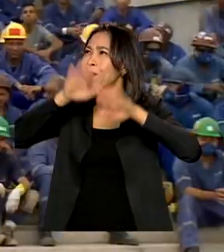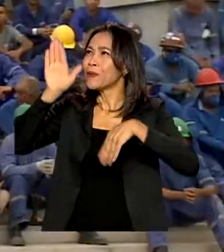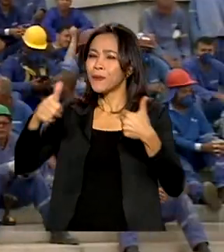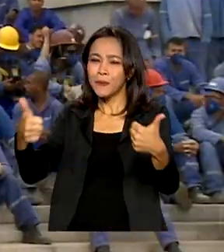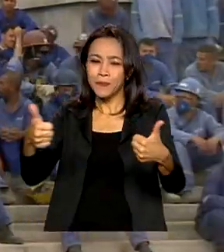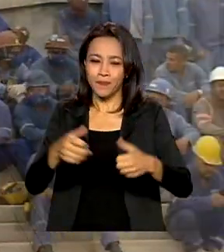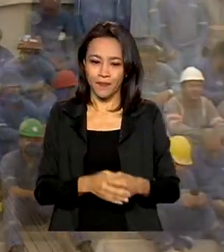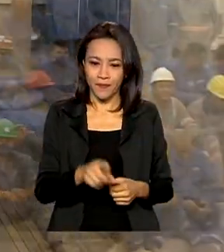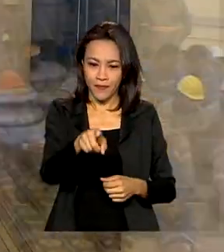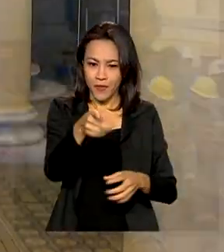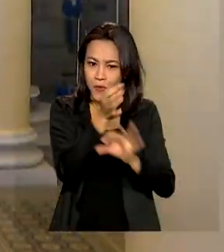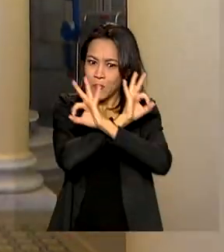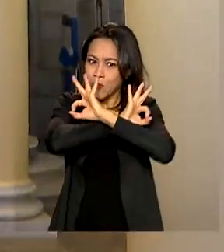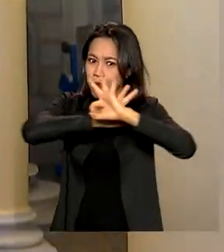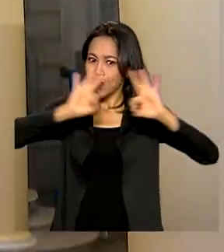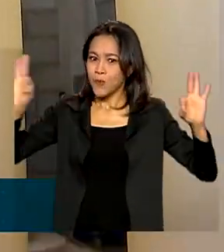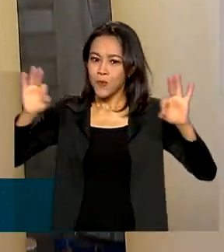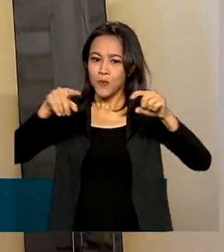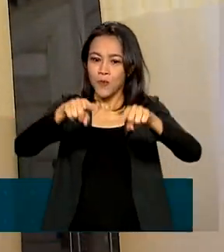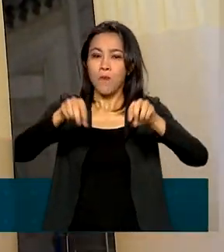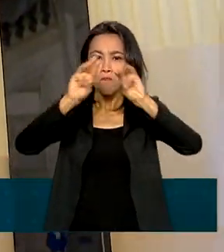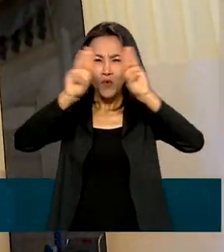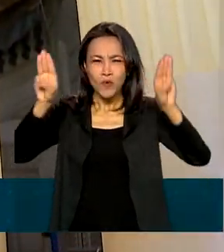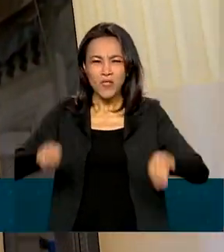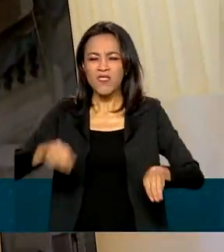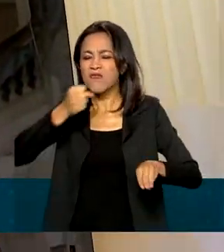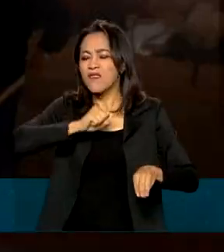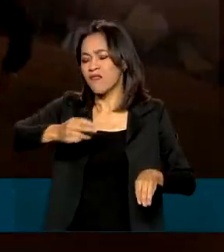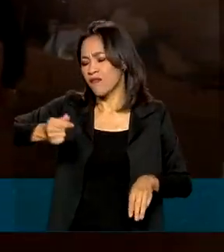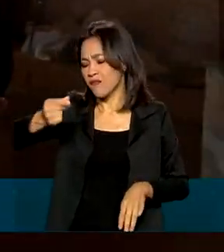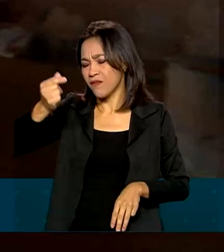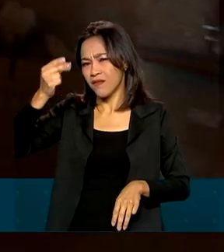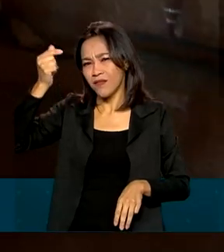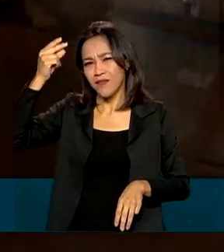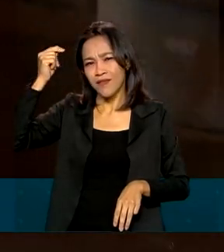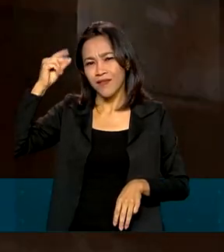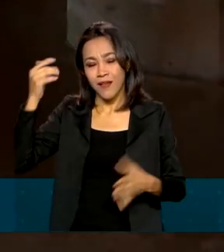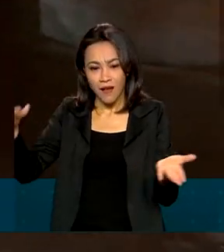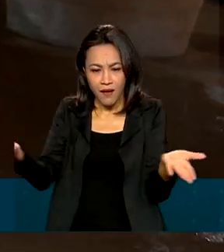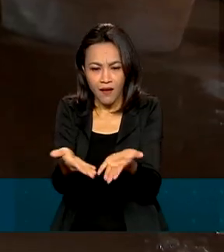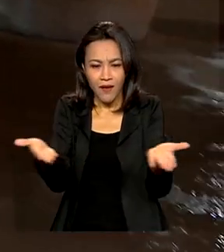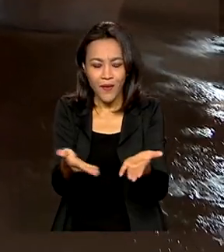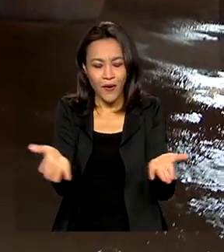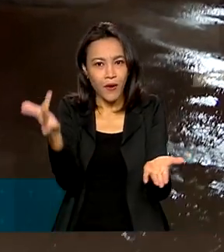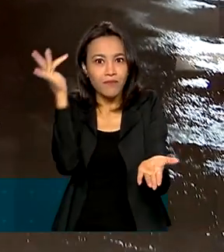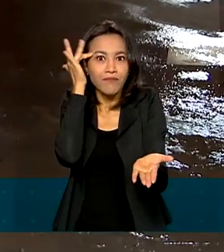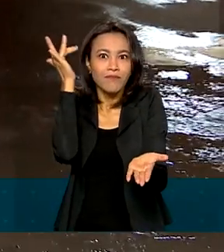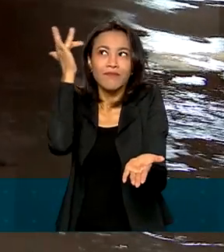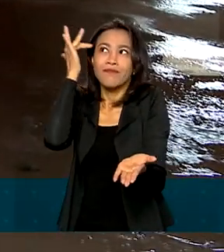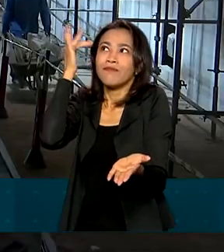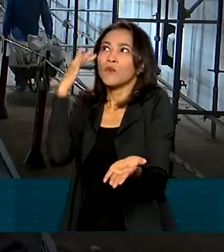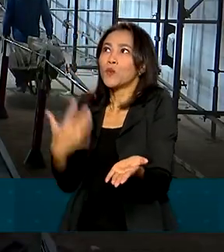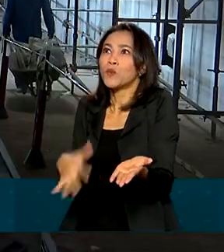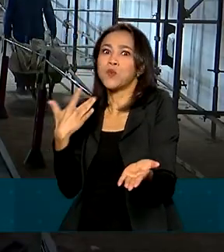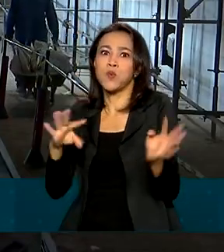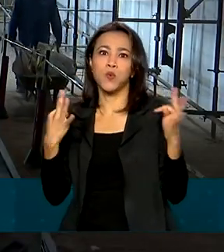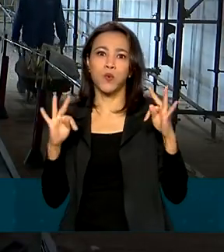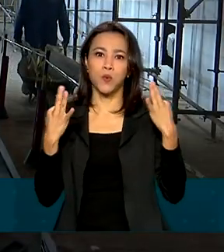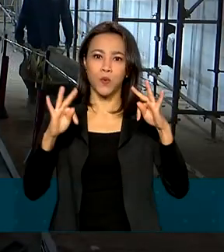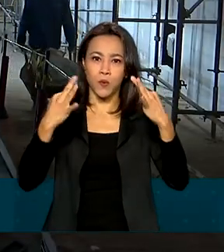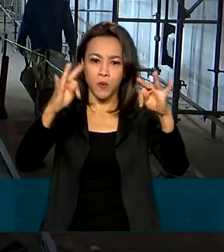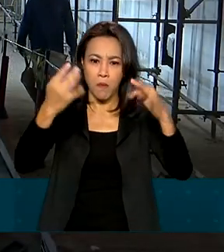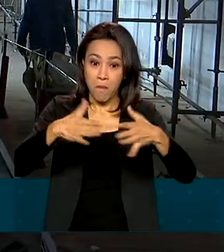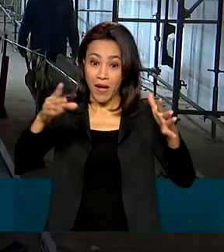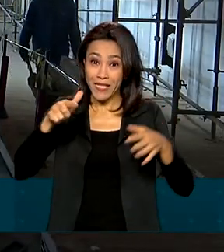uma super obra. Um dos museus mais antigos vai se tornar um dos mais modernos do país. Mais de 7